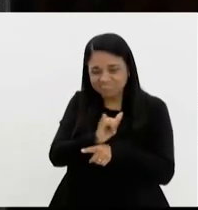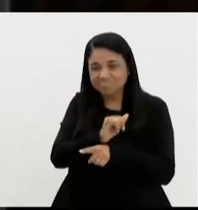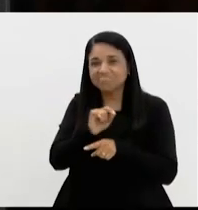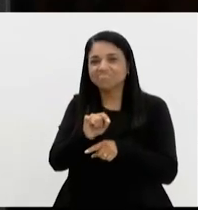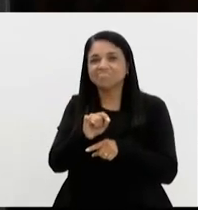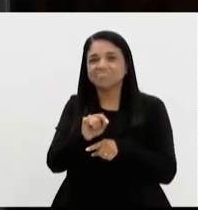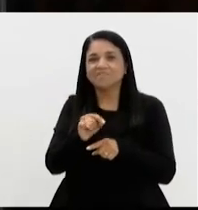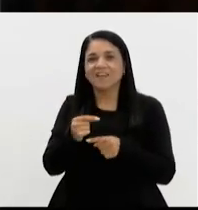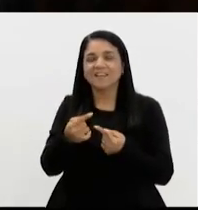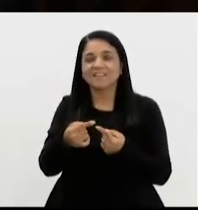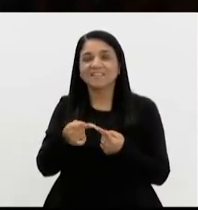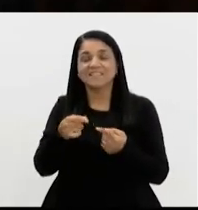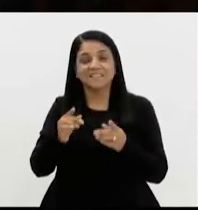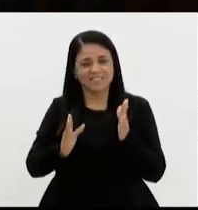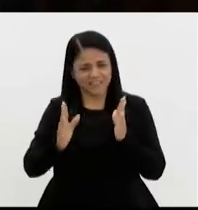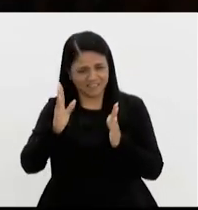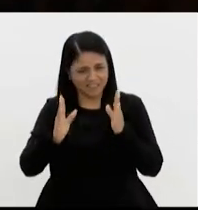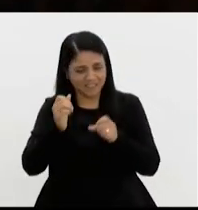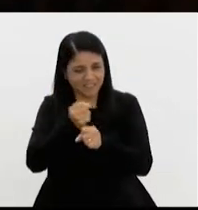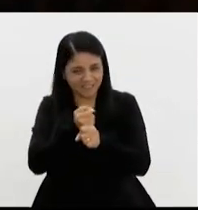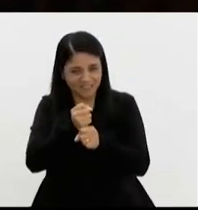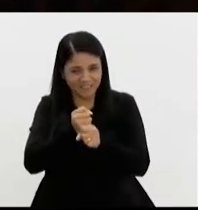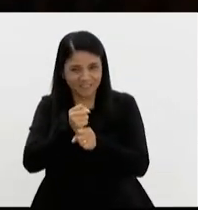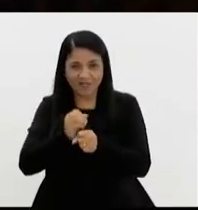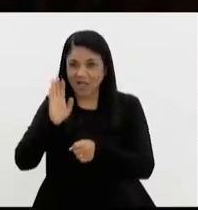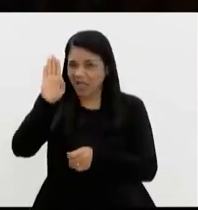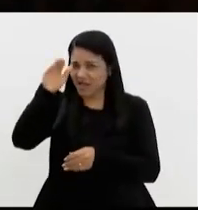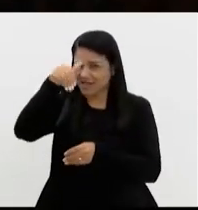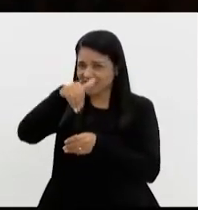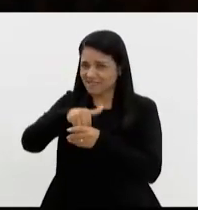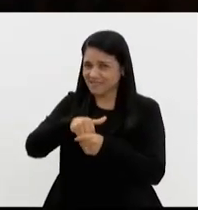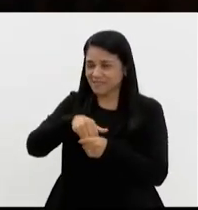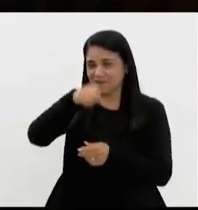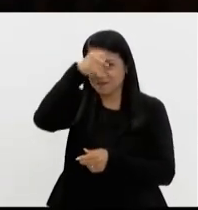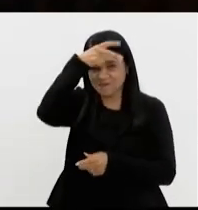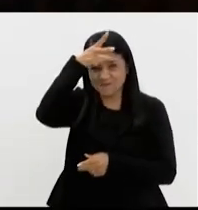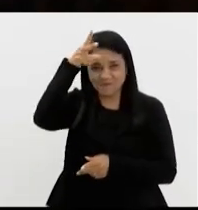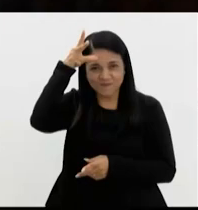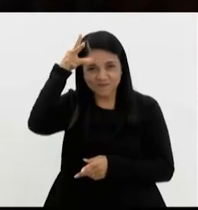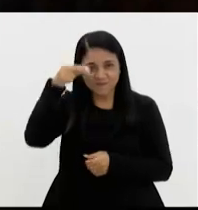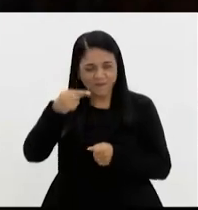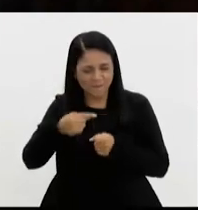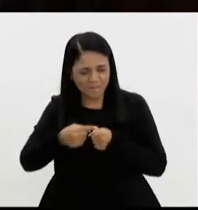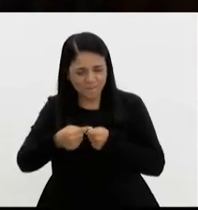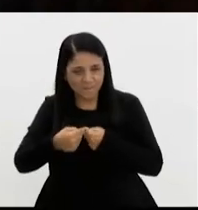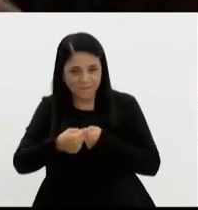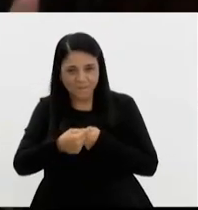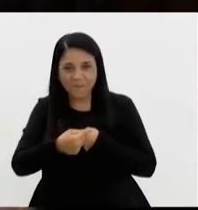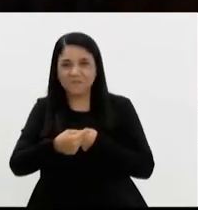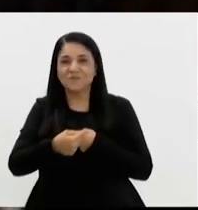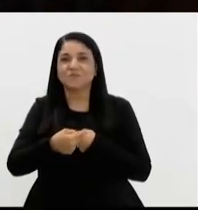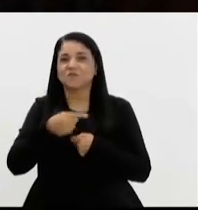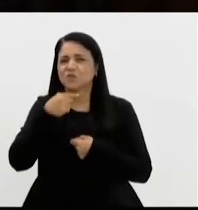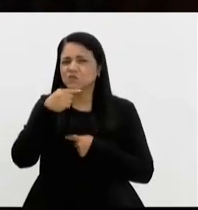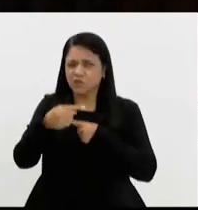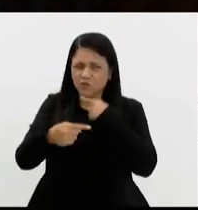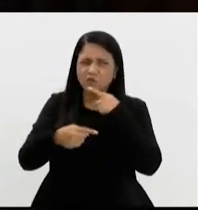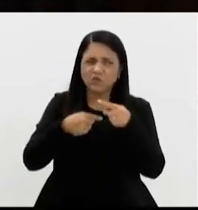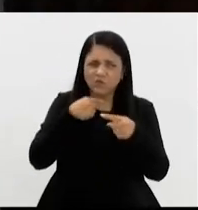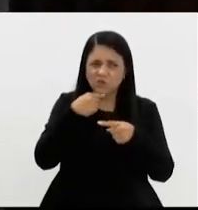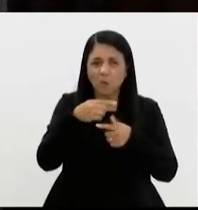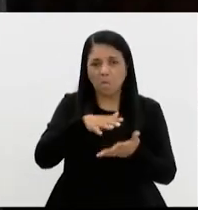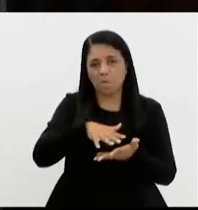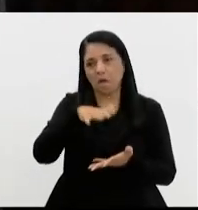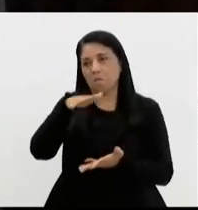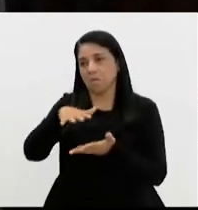que esse ano é ano de eleição Municipal eh as dúvidas se avolumam a gente já tá quase que num período eh de